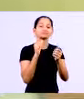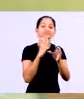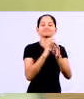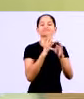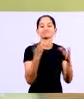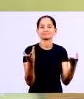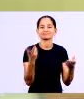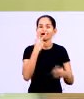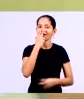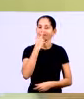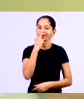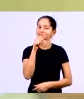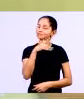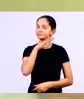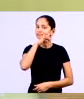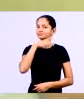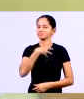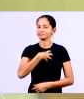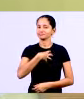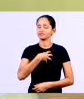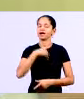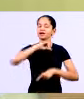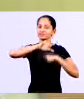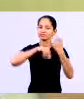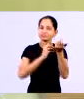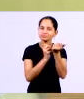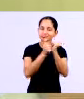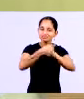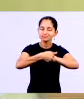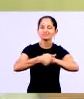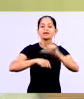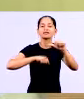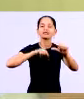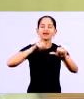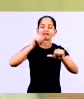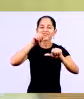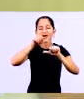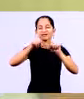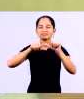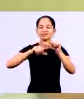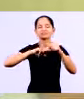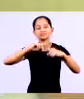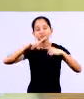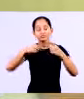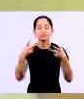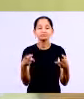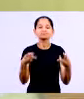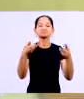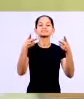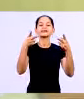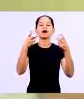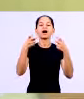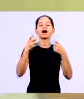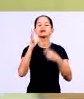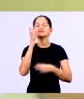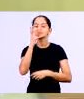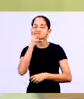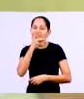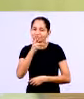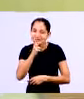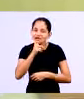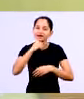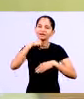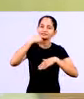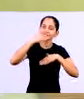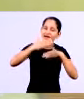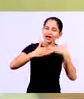Então, essas transformações, elas vão acontecendo e a gente vai ver aqui devagarinho, aos poucos,